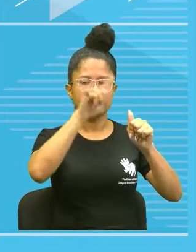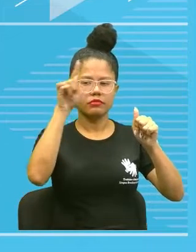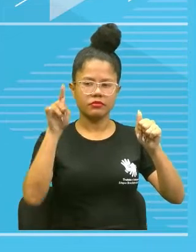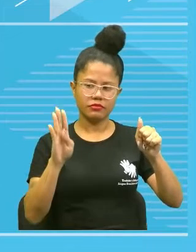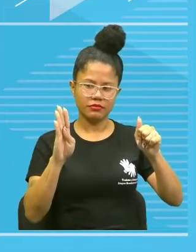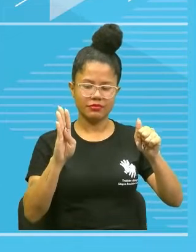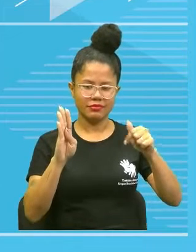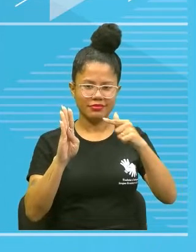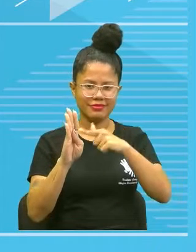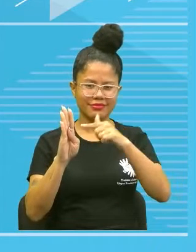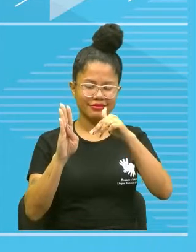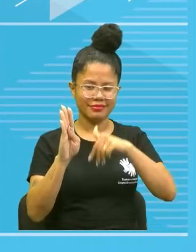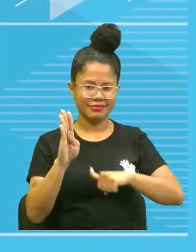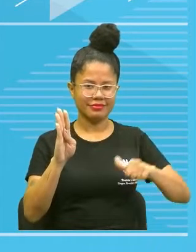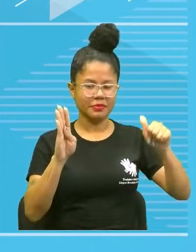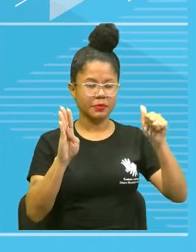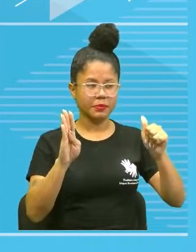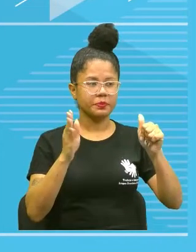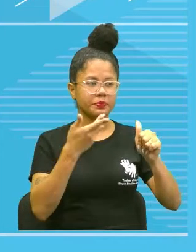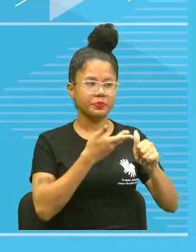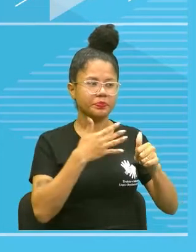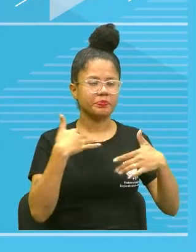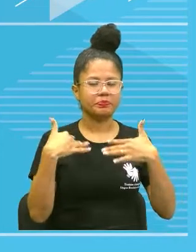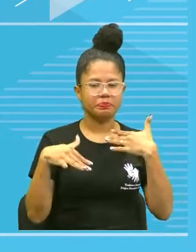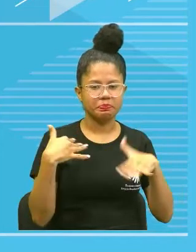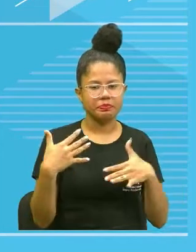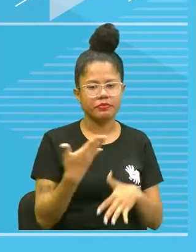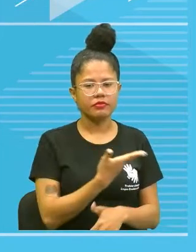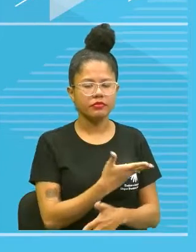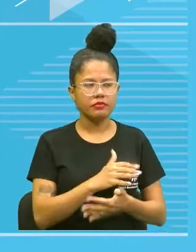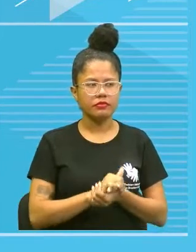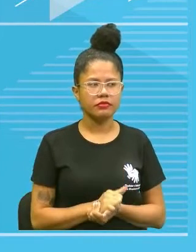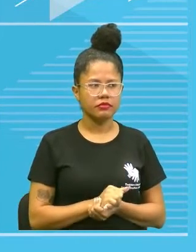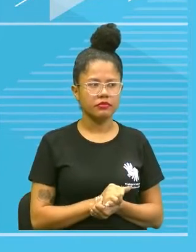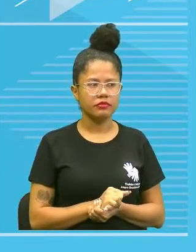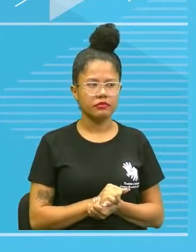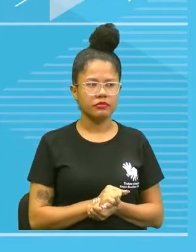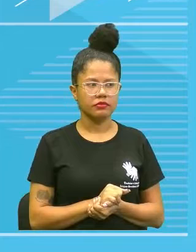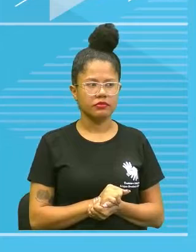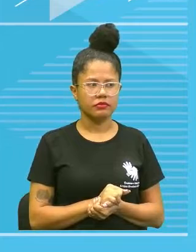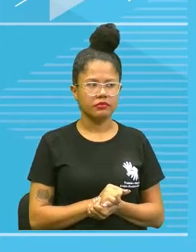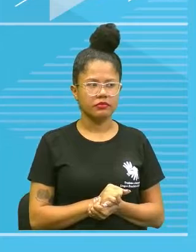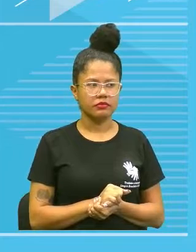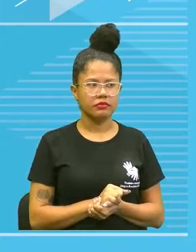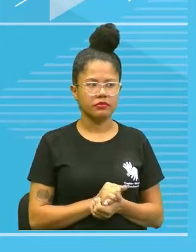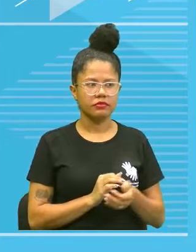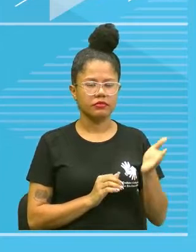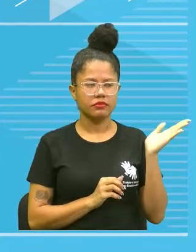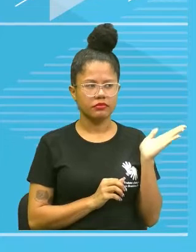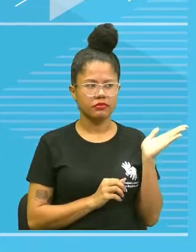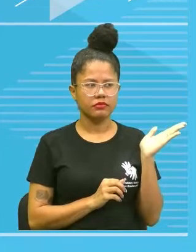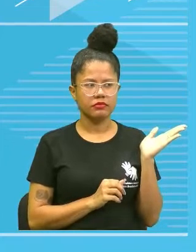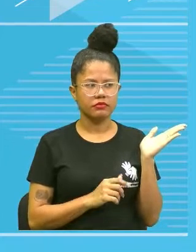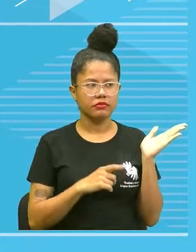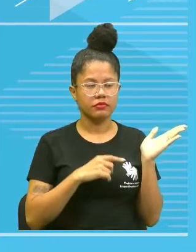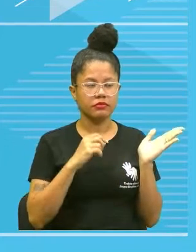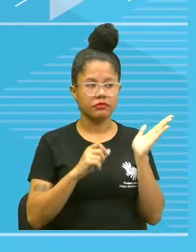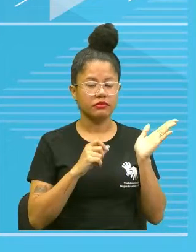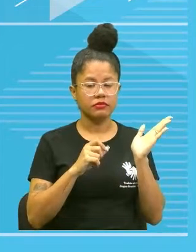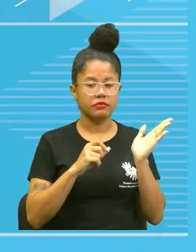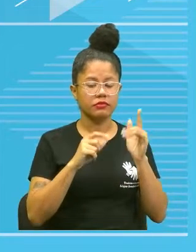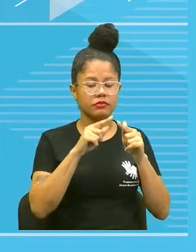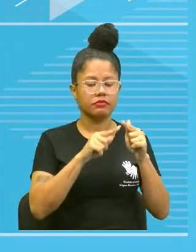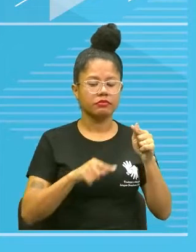A, né? Então, se eu fizer um movimento aqui, ó, eu estou indo de A para B, de B para A. E aí eu tenho um